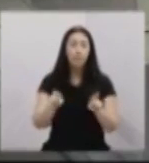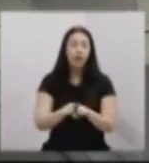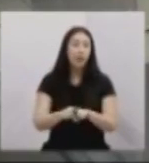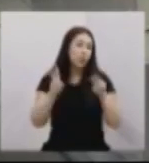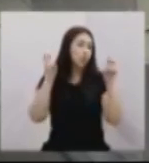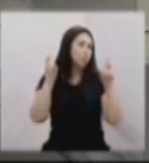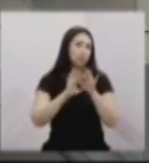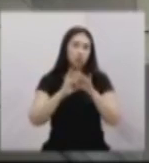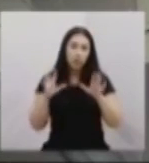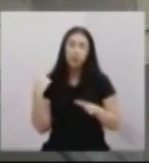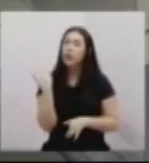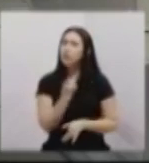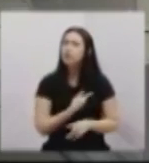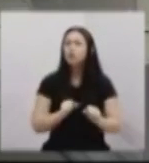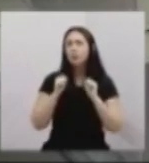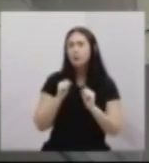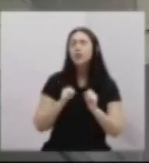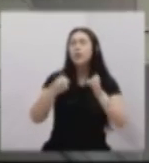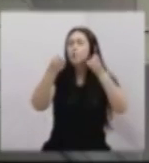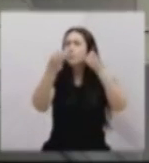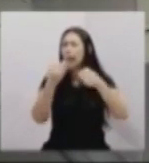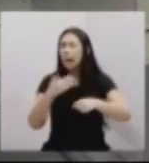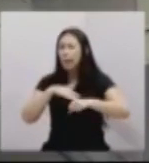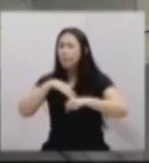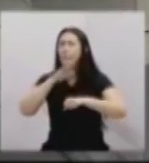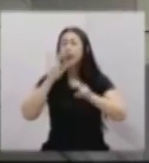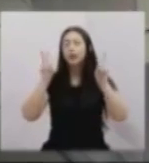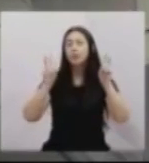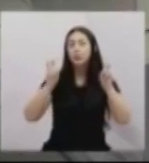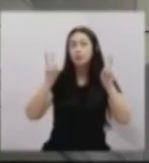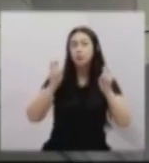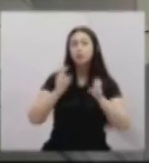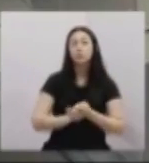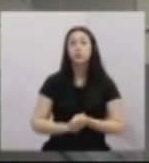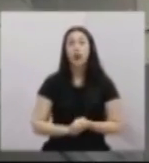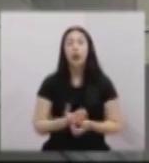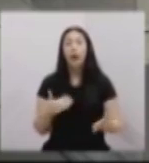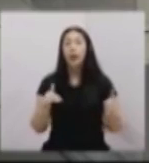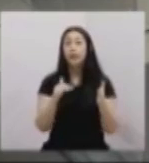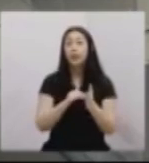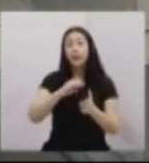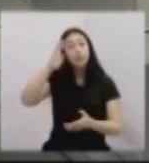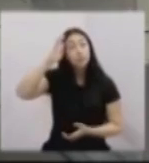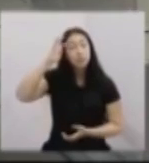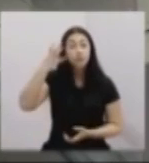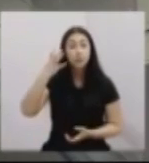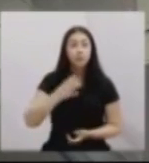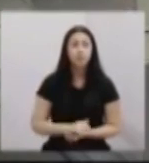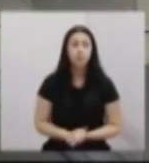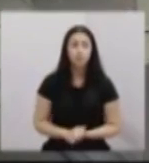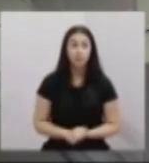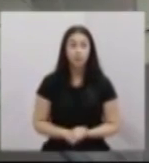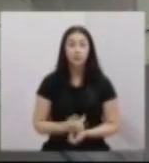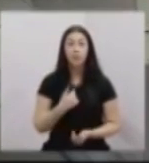gente poder se debruçar um pouco mais sobre o ocorrido e a gente chegar na melhor solução.